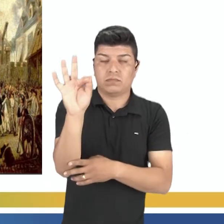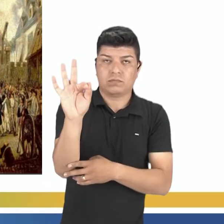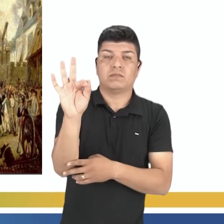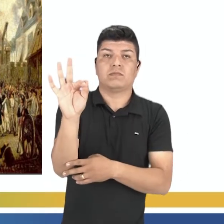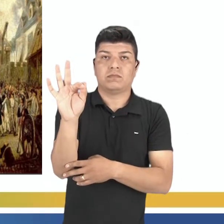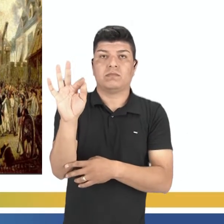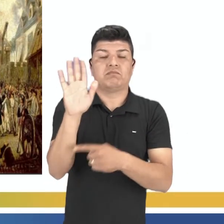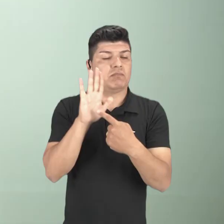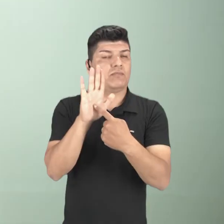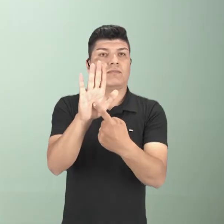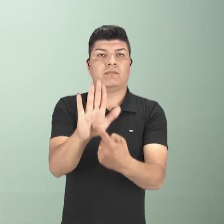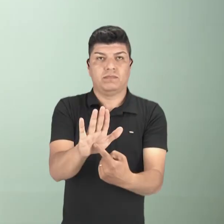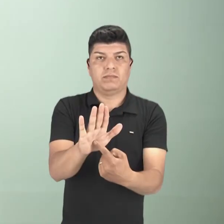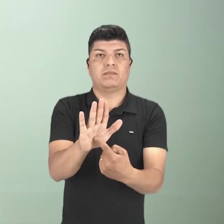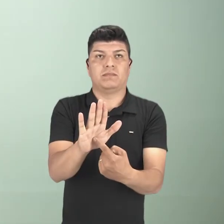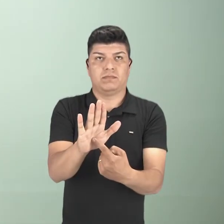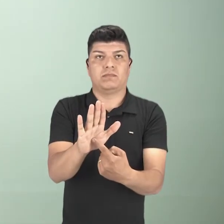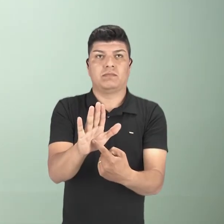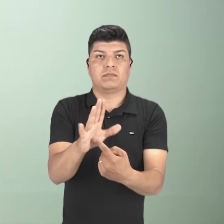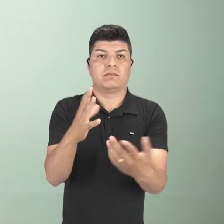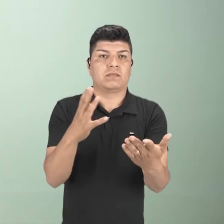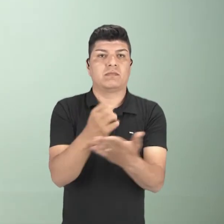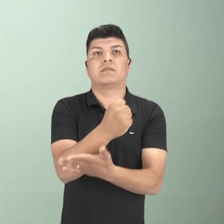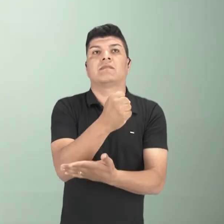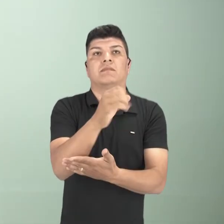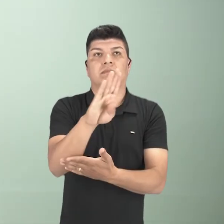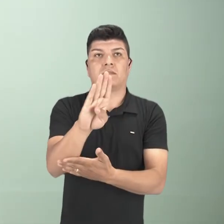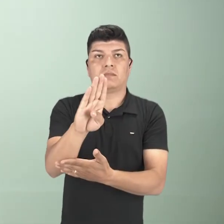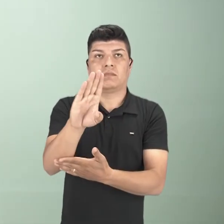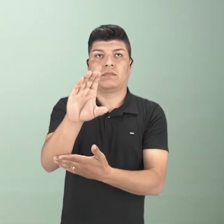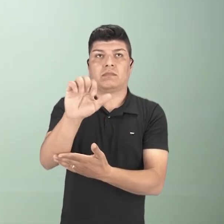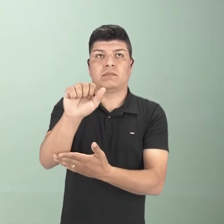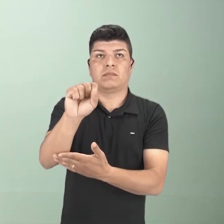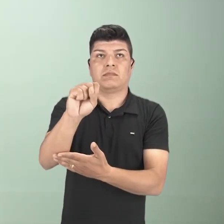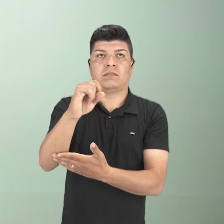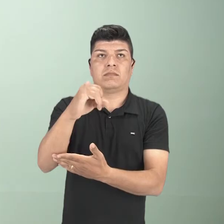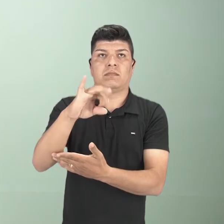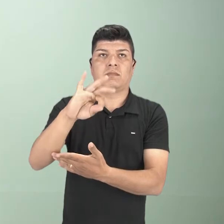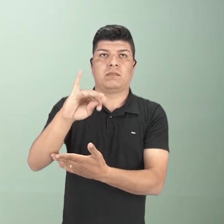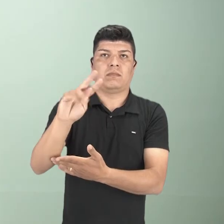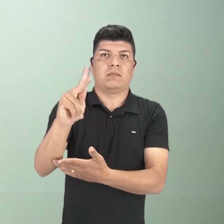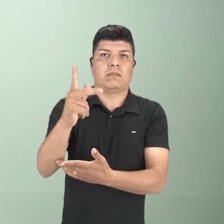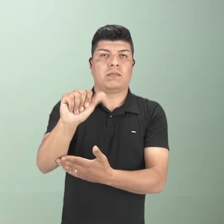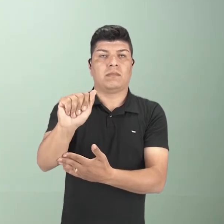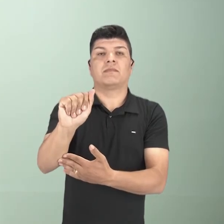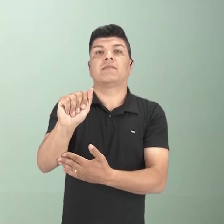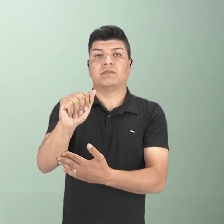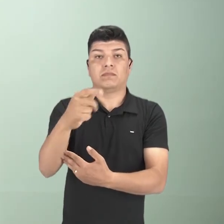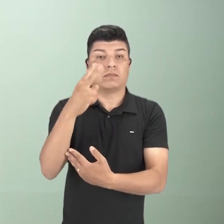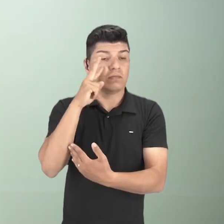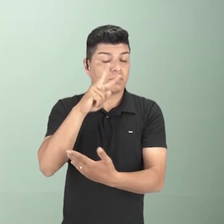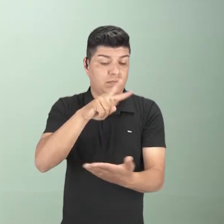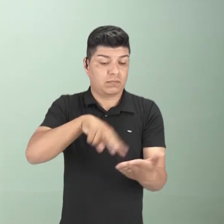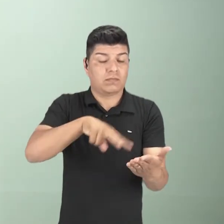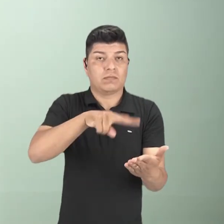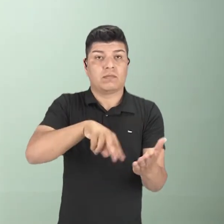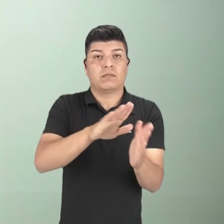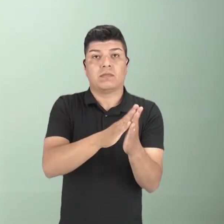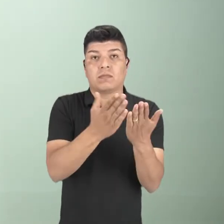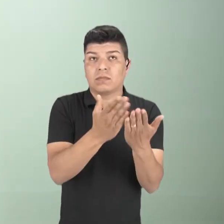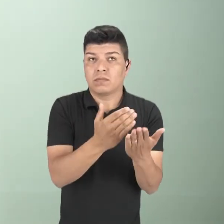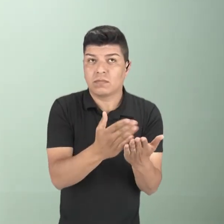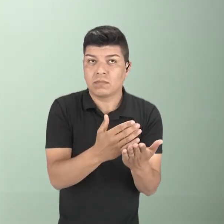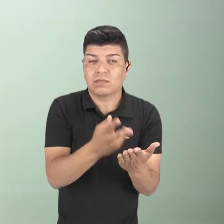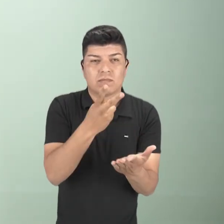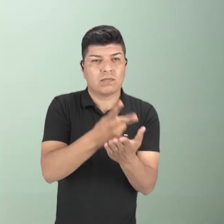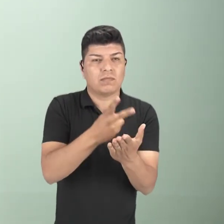muito simbólico essa tomada da Bastilha, a queda da Bastilha. Você vê nos livros didáticos, você sempre ouve falar